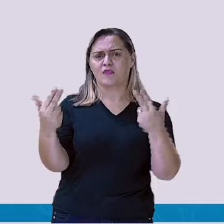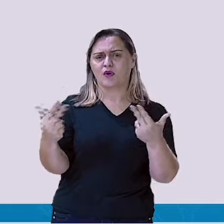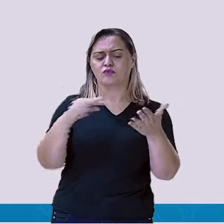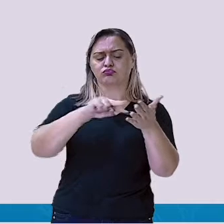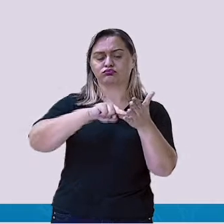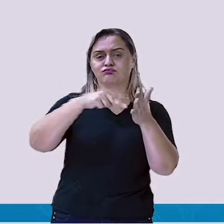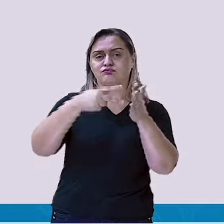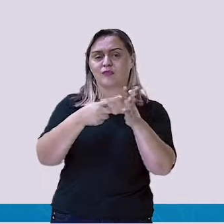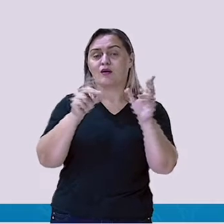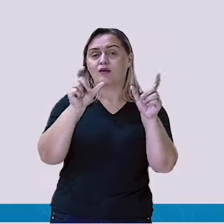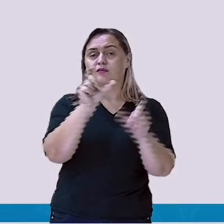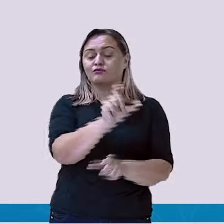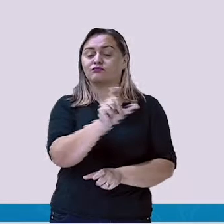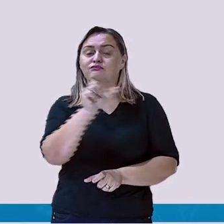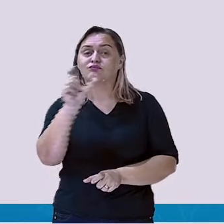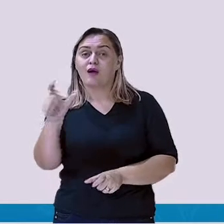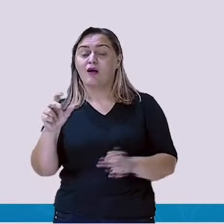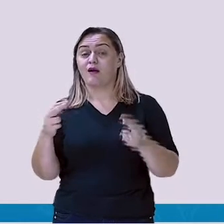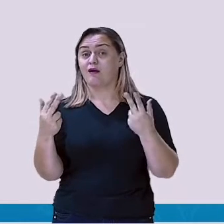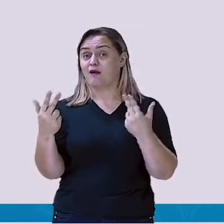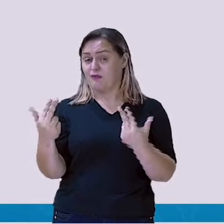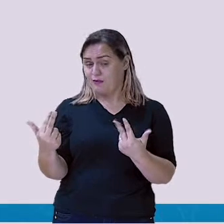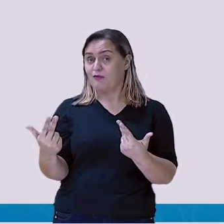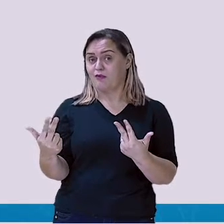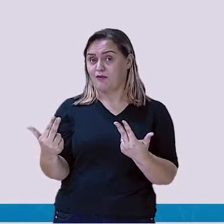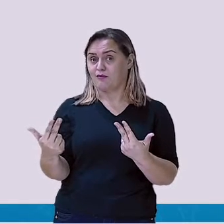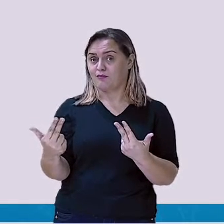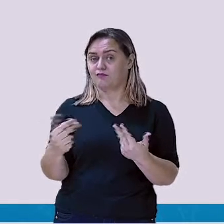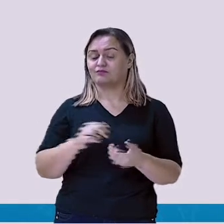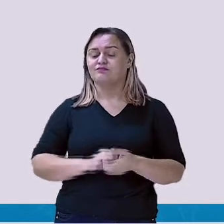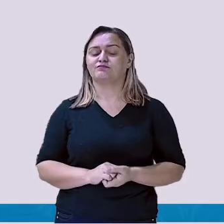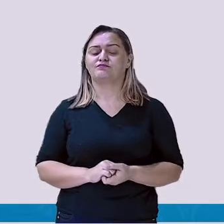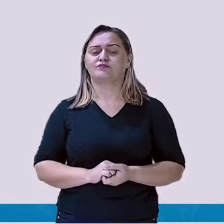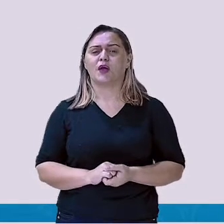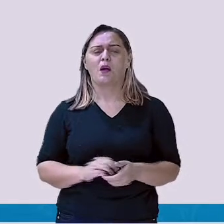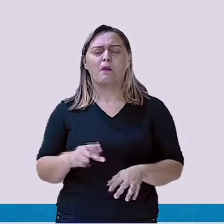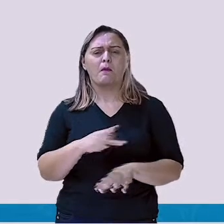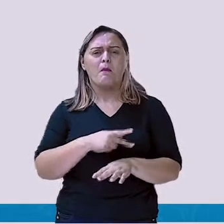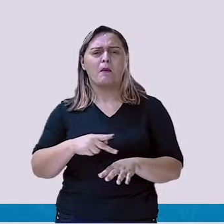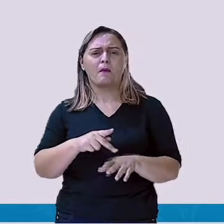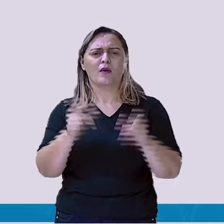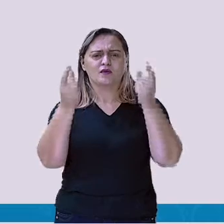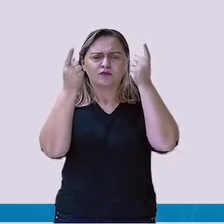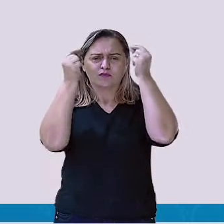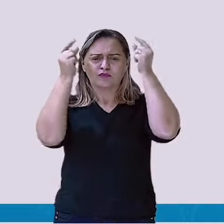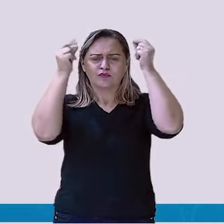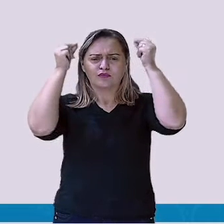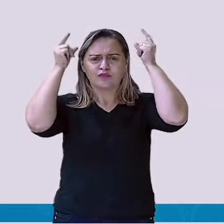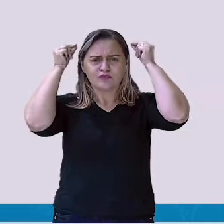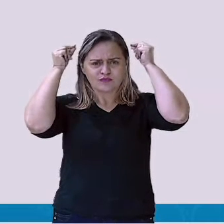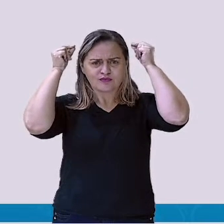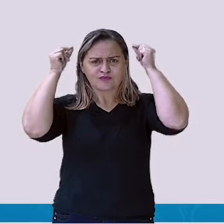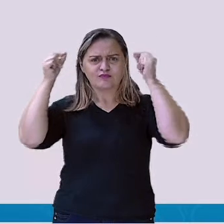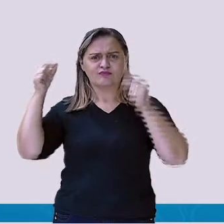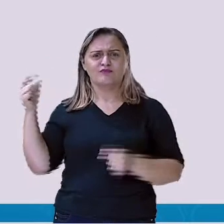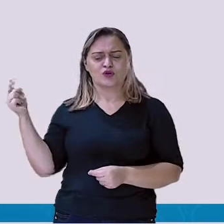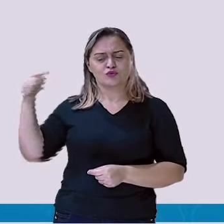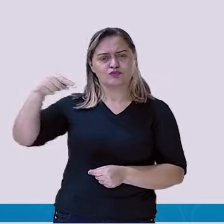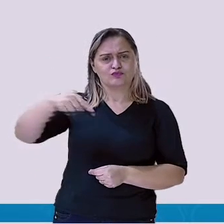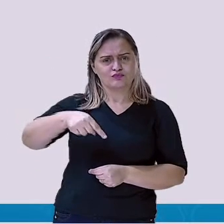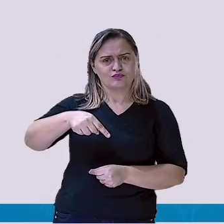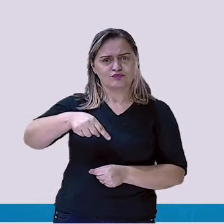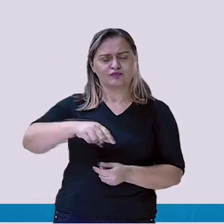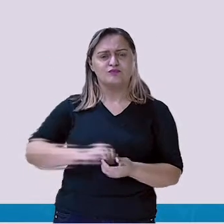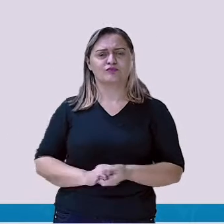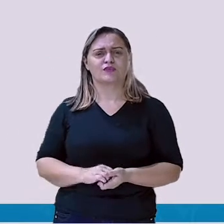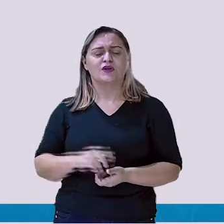palavra sinônimo possui origem na palavra grega sinônimos, que significa aquele que está com o